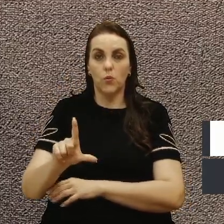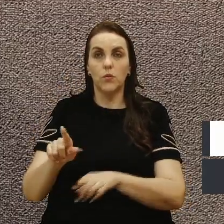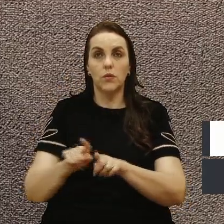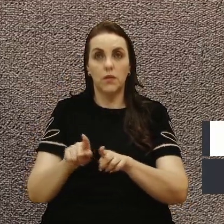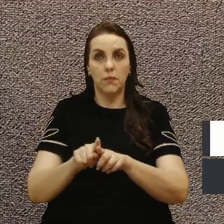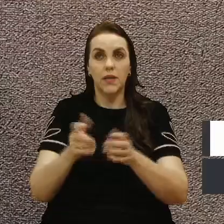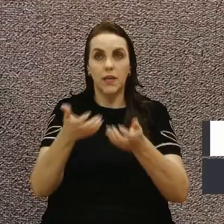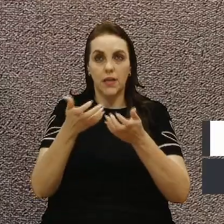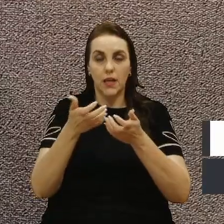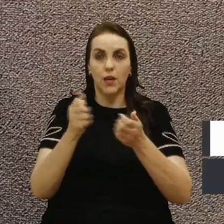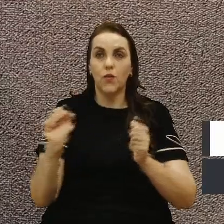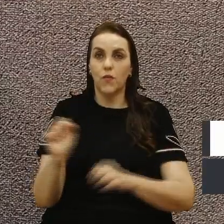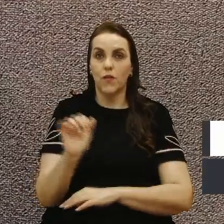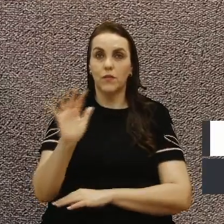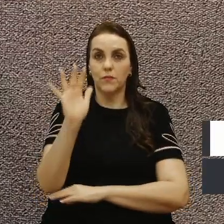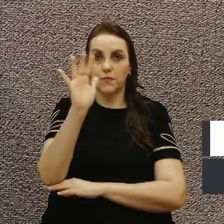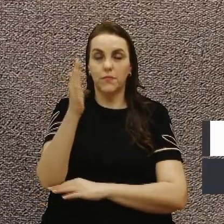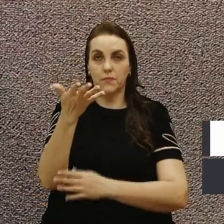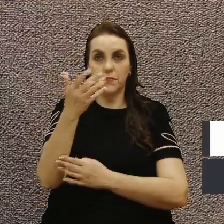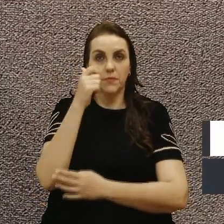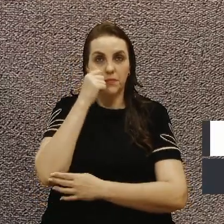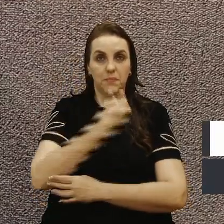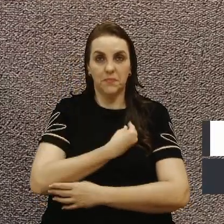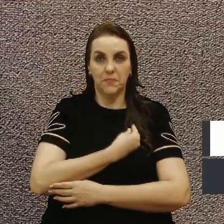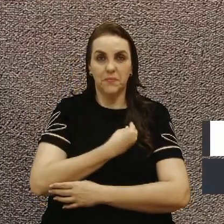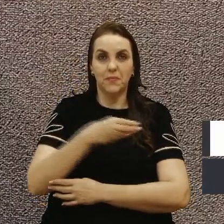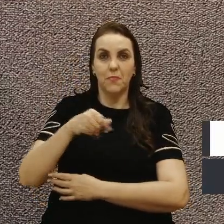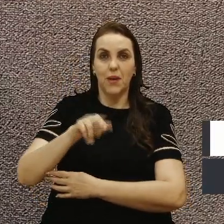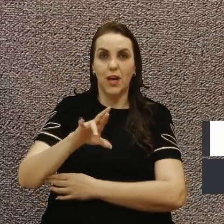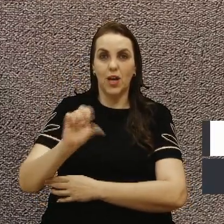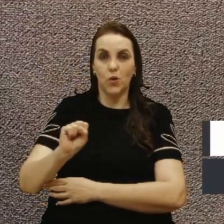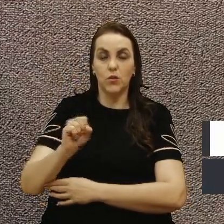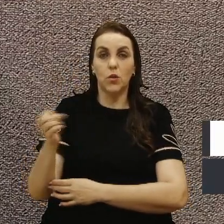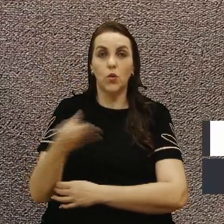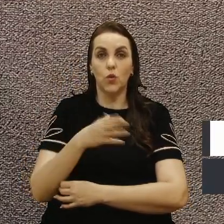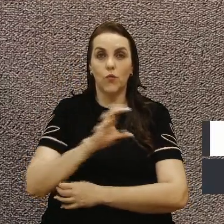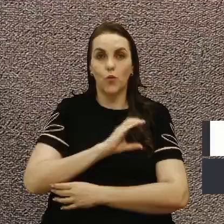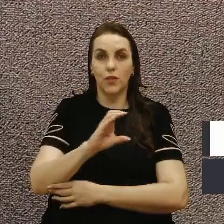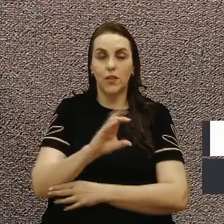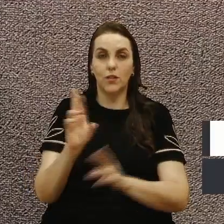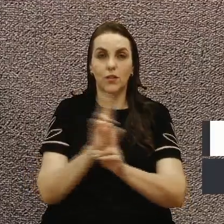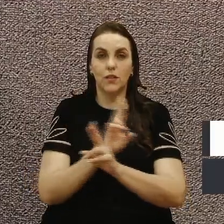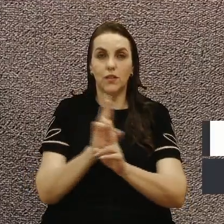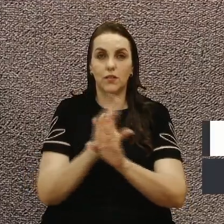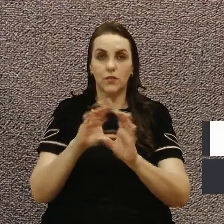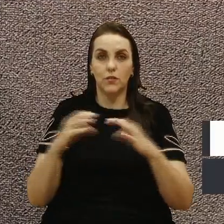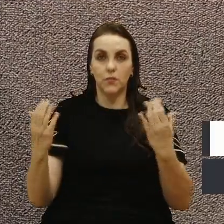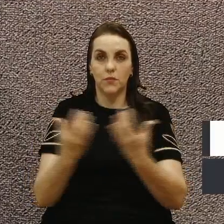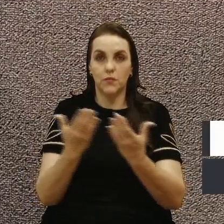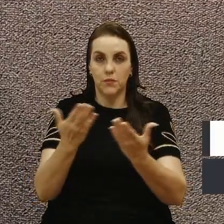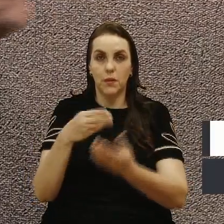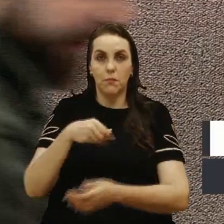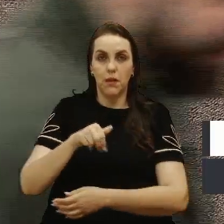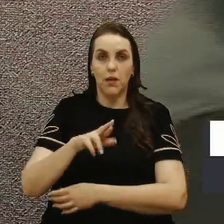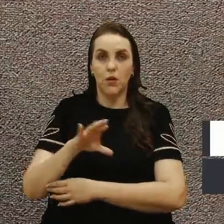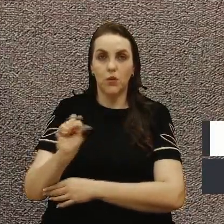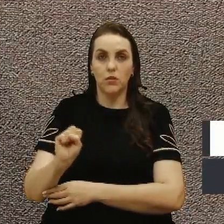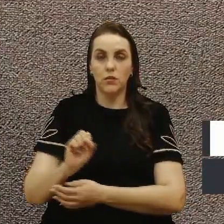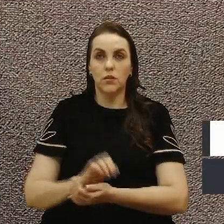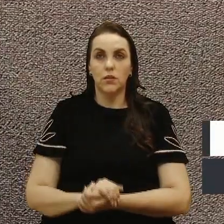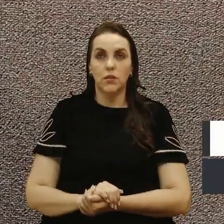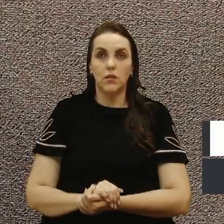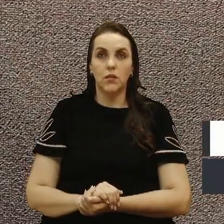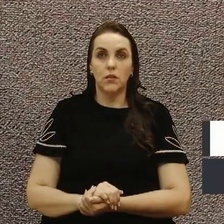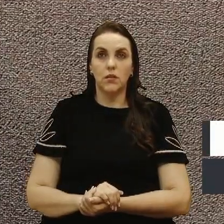quero valorizar muito a presença do Marcos Oliveira, que é o novo coordenador das relações comunitárias. Obrigado, Marcos, que